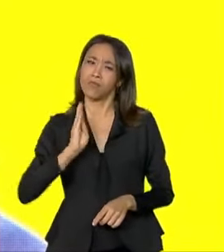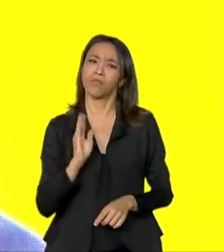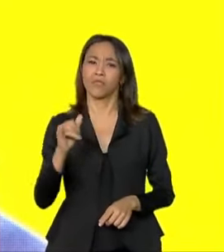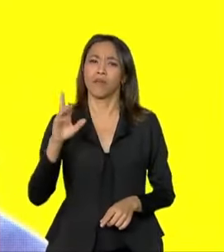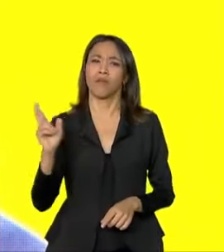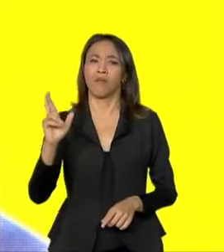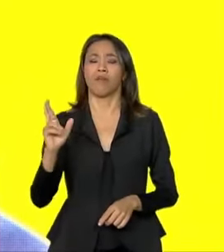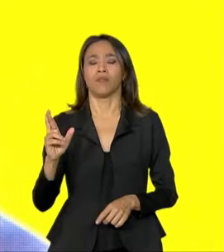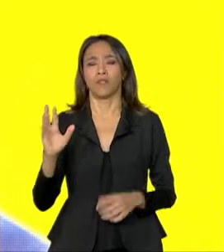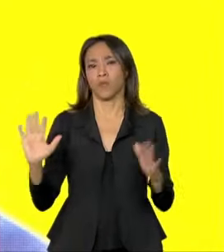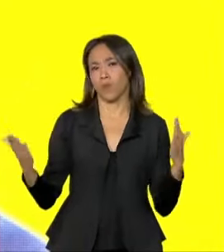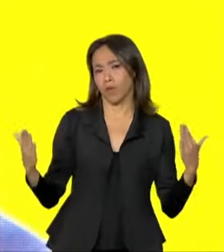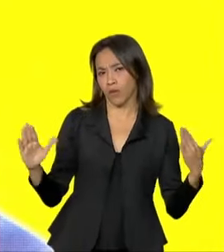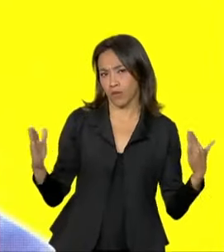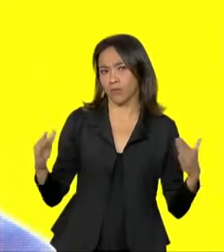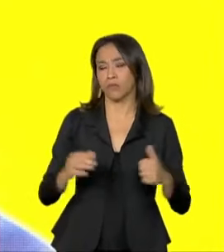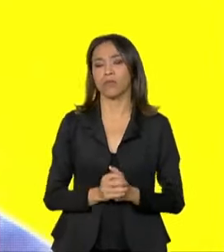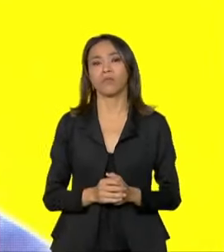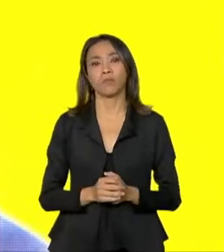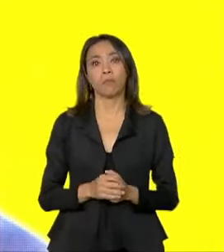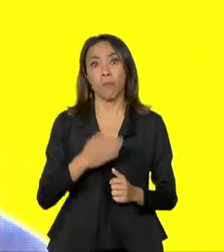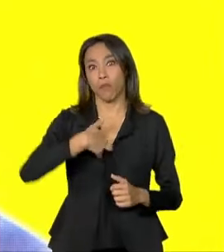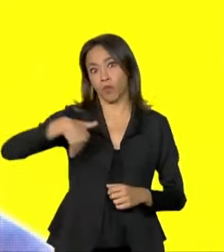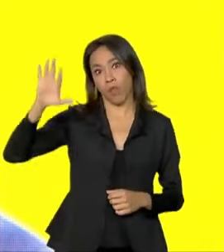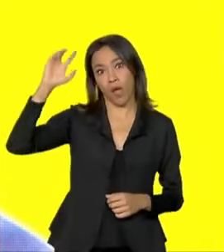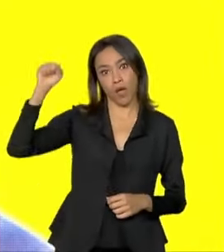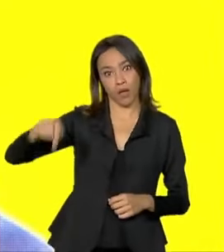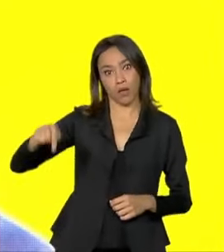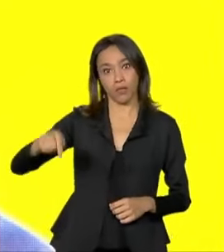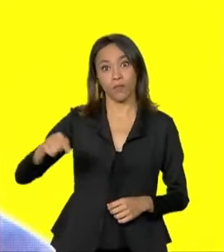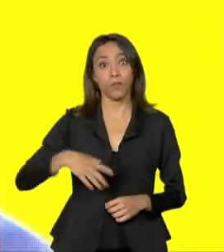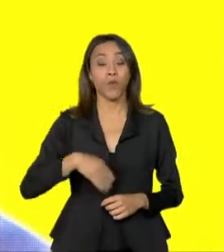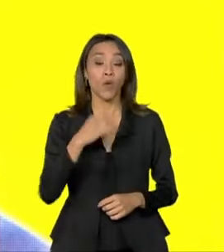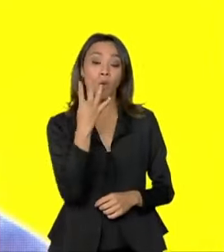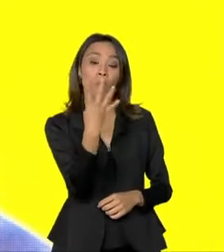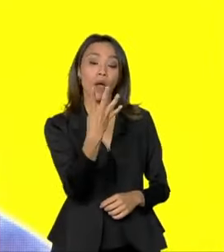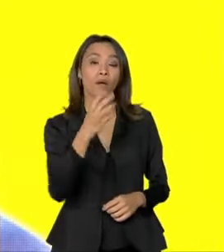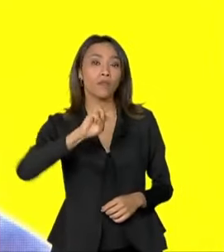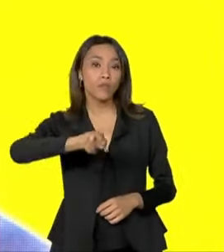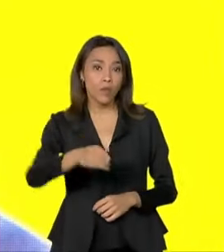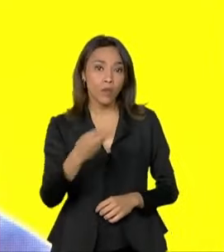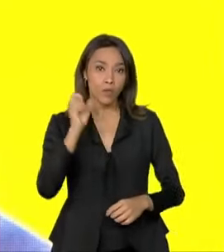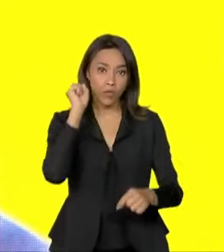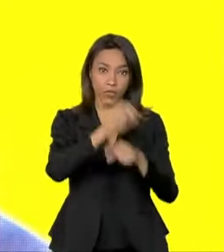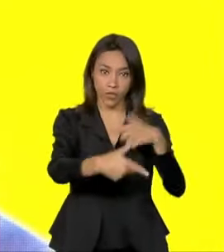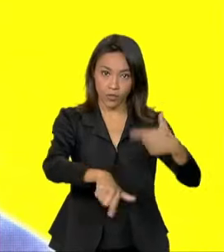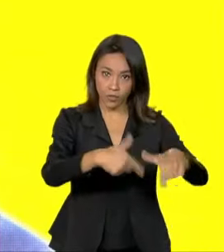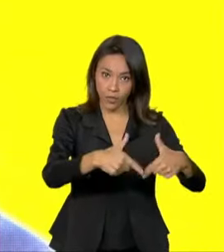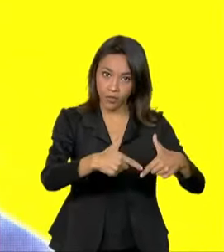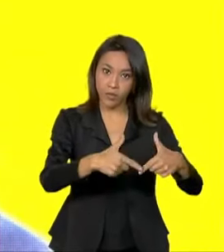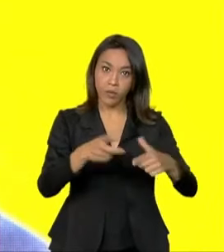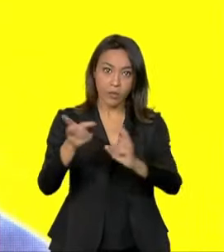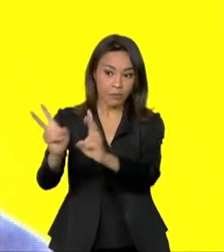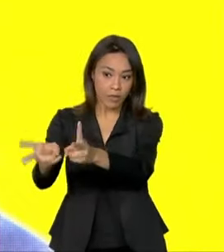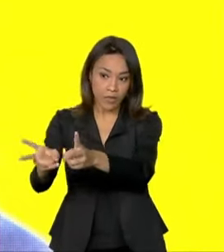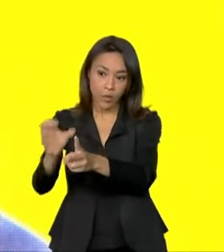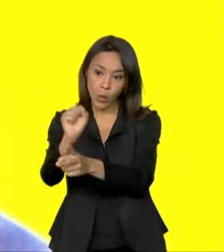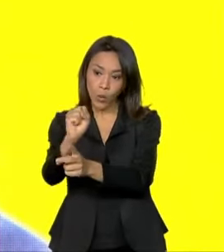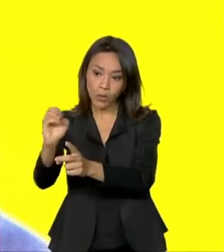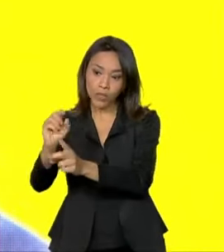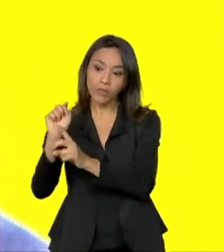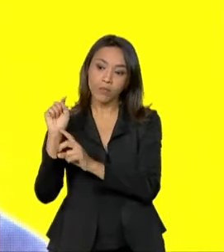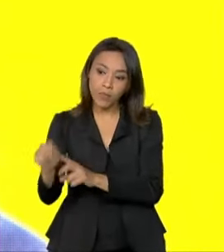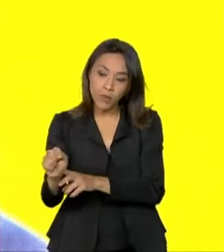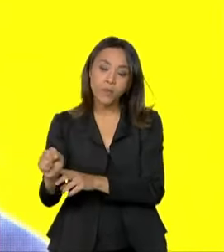2022. Foram aproximadamente 4 milhões de empregos mantidos pelas 800 mil micro e pequenas e